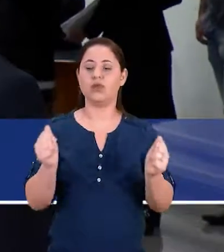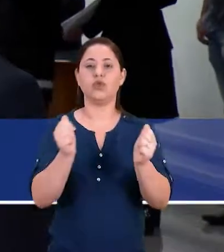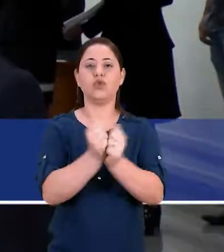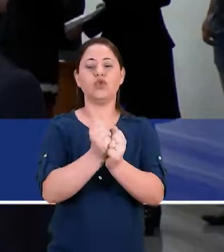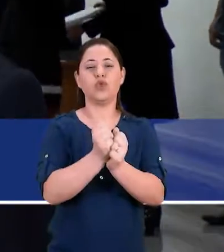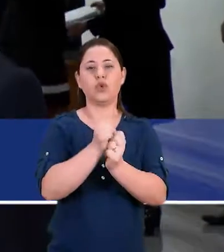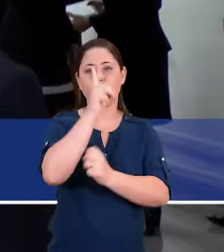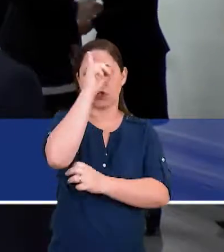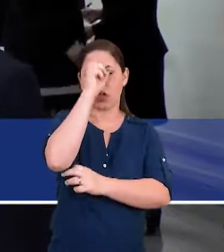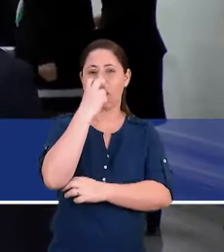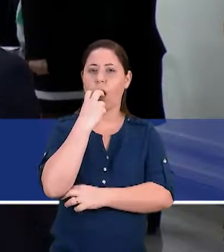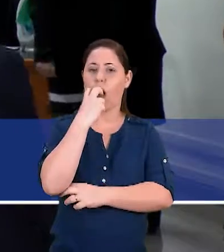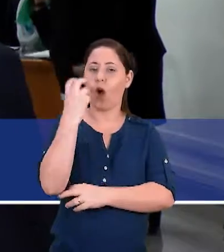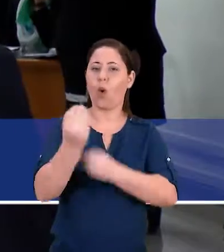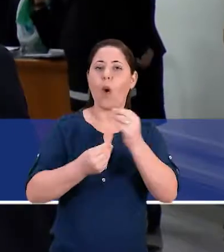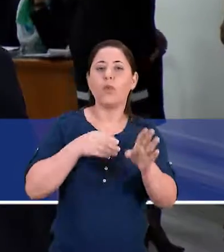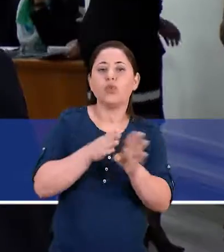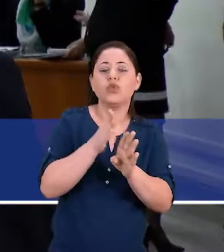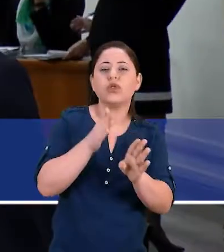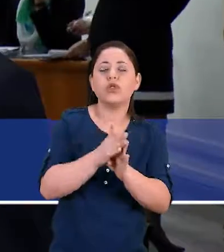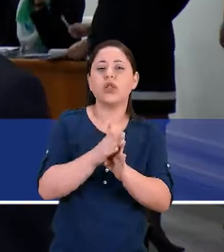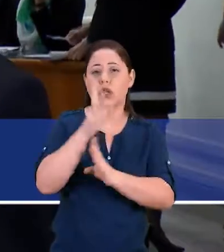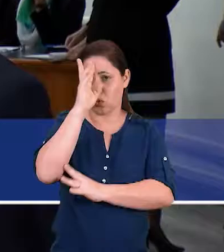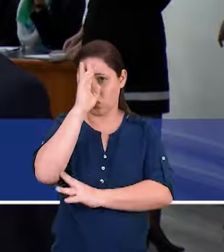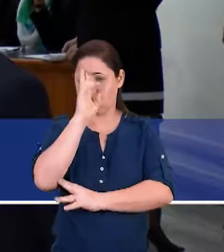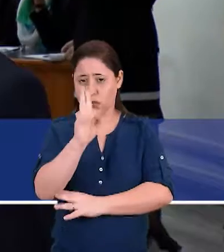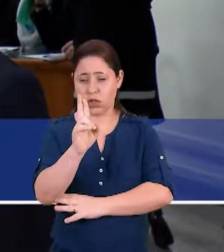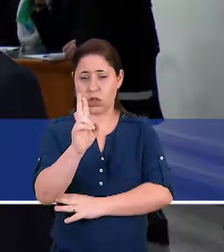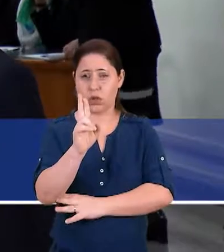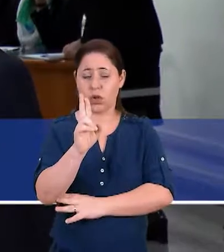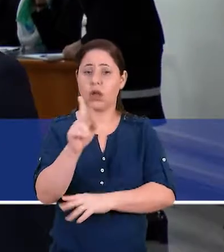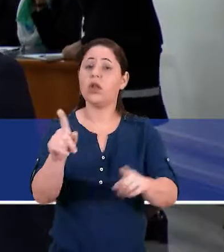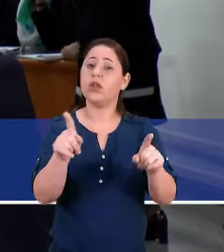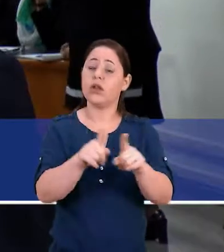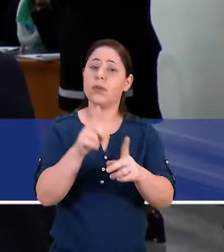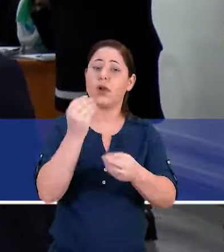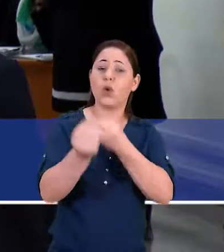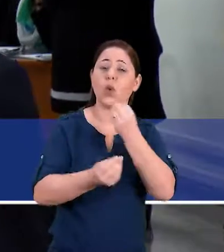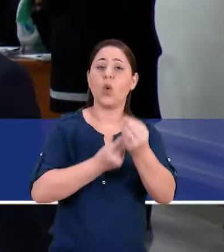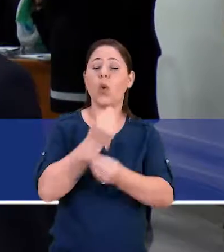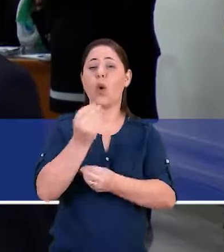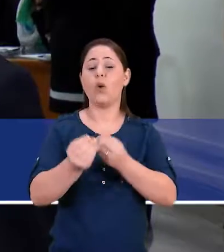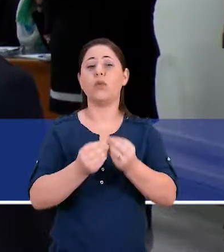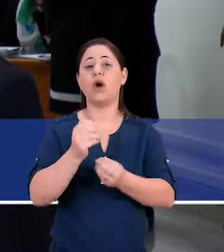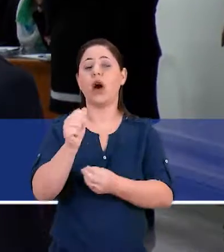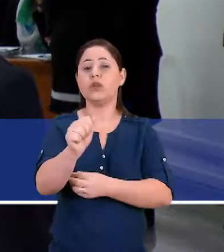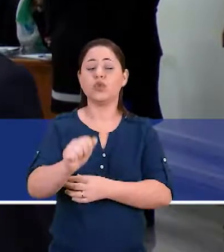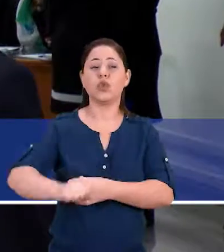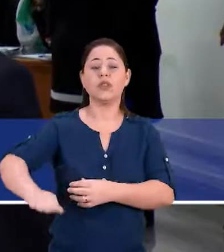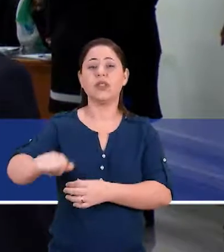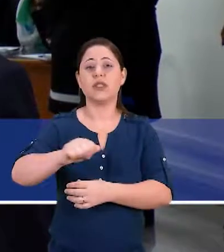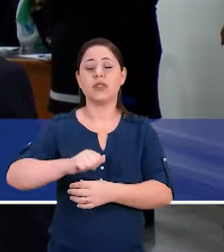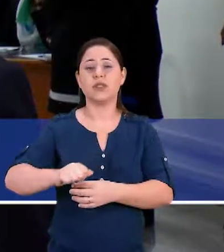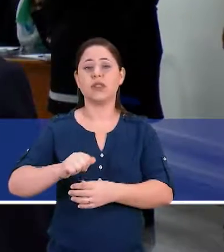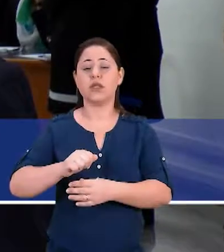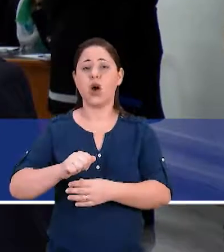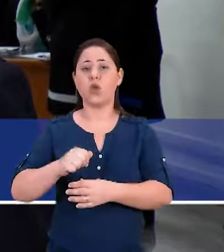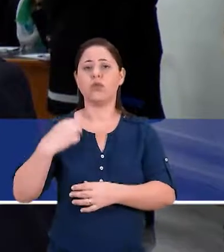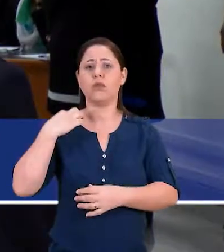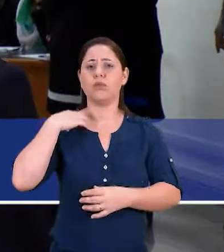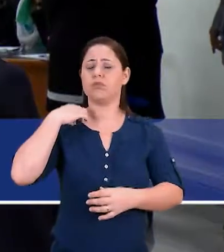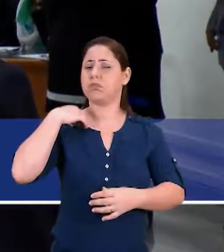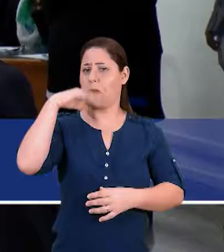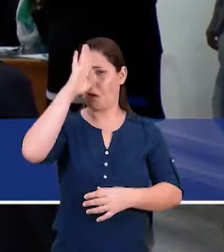trabalham comigo ali na Santa Casa, como conselheiros, como diretores e mesmo como associados,